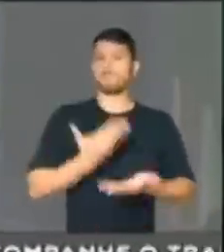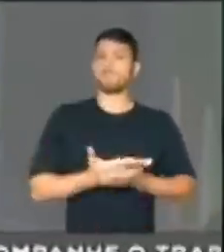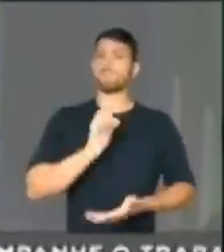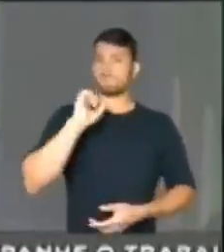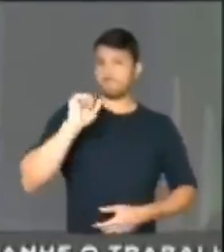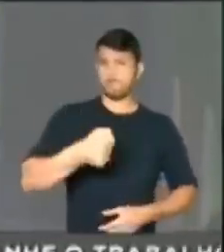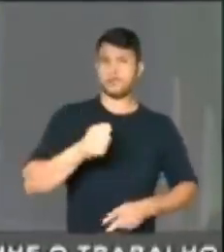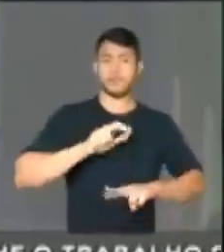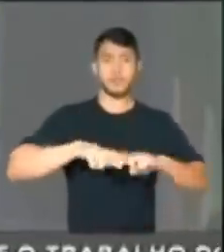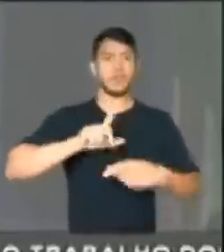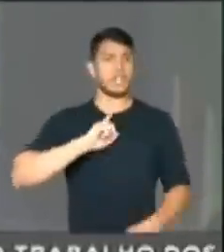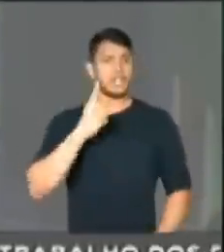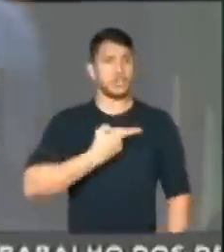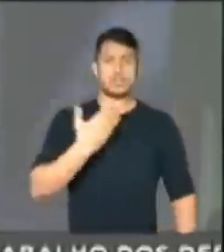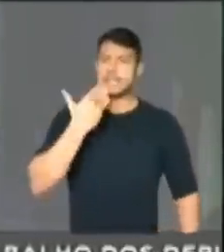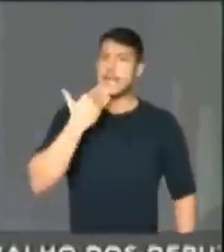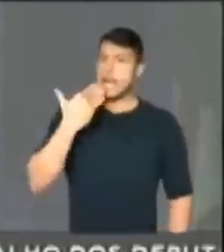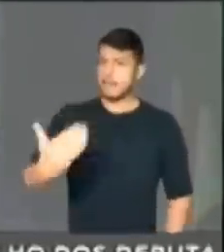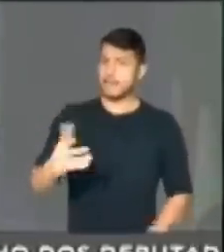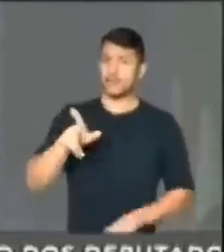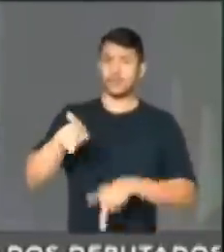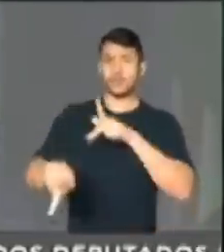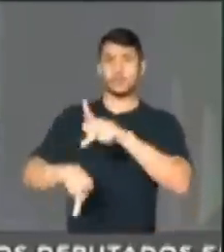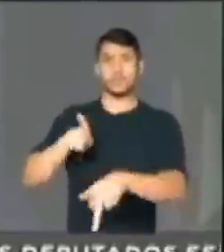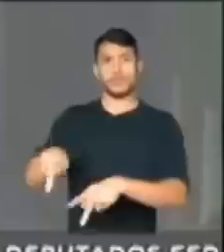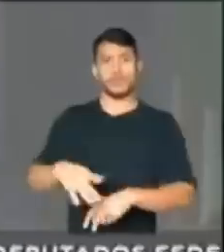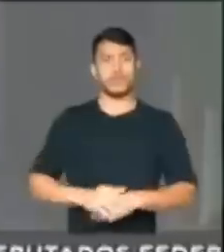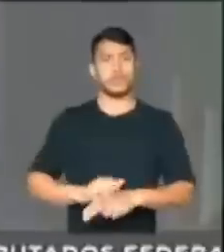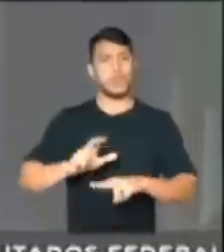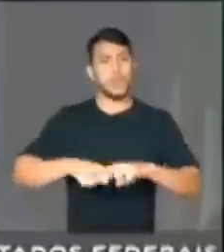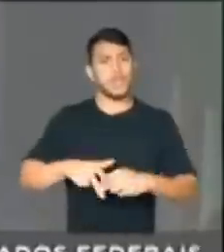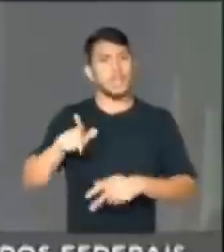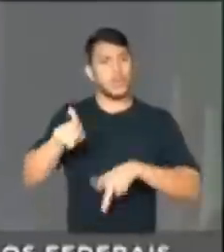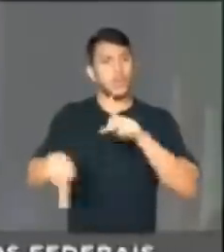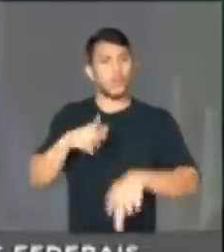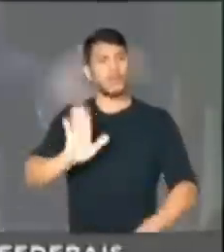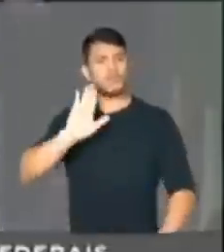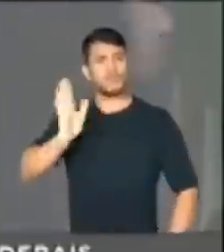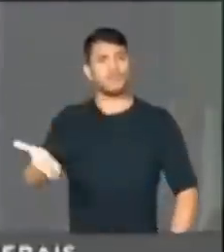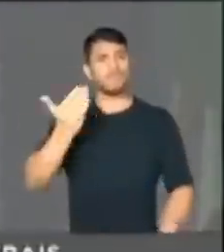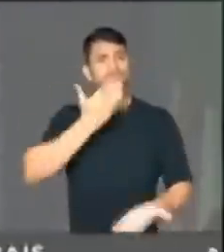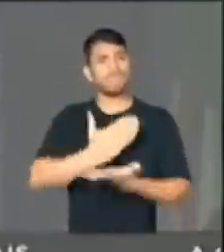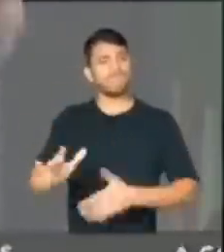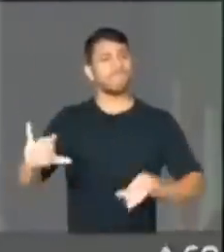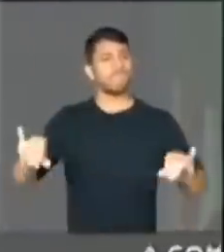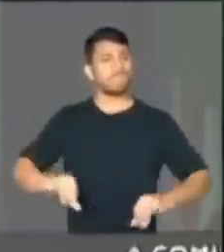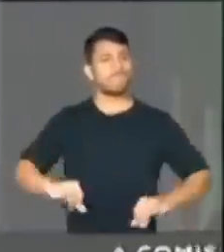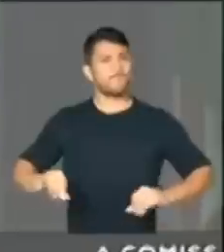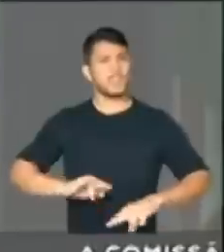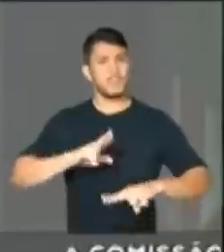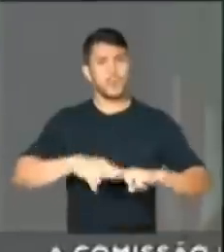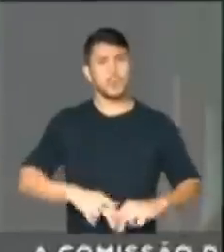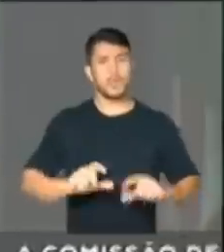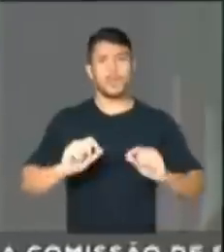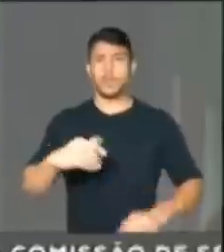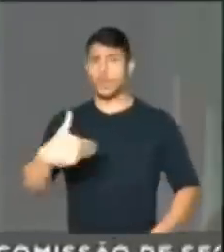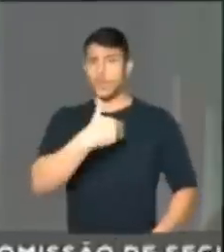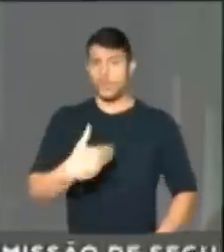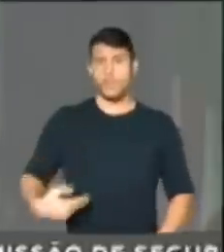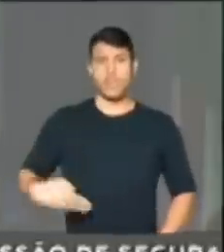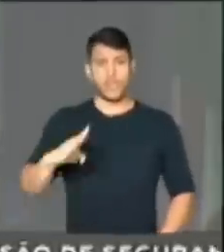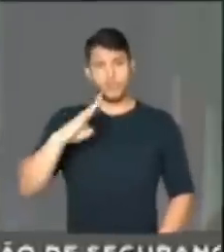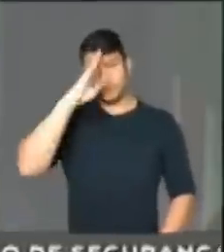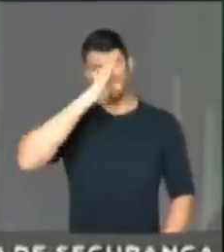do povo mais humilde, do povo que está sendo massacrado mais uma vez por essa traição do governo covarde do